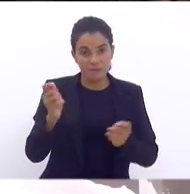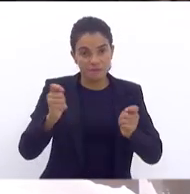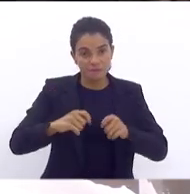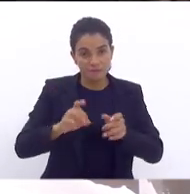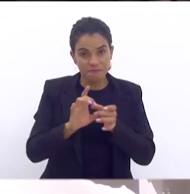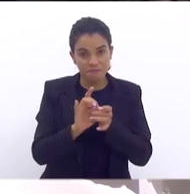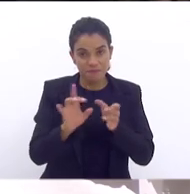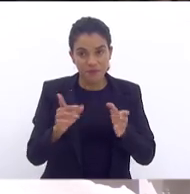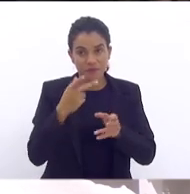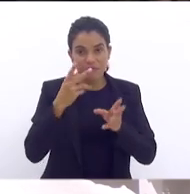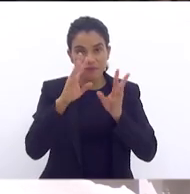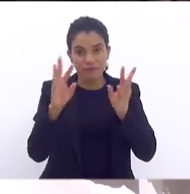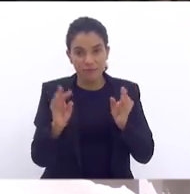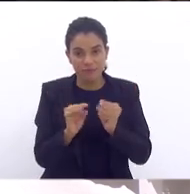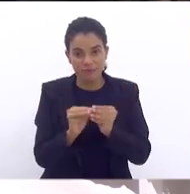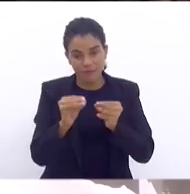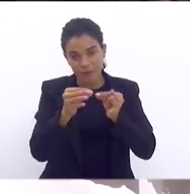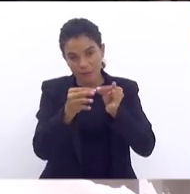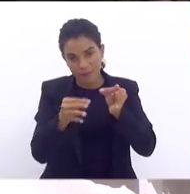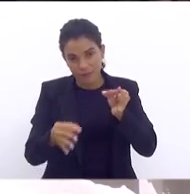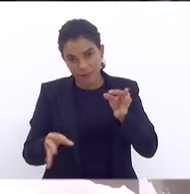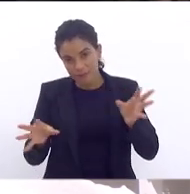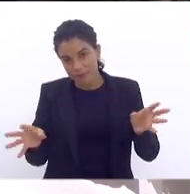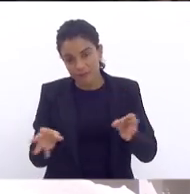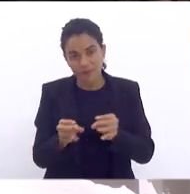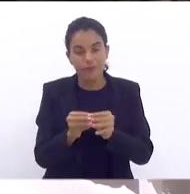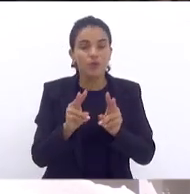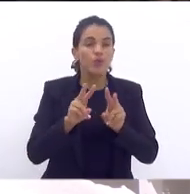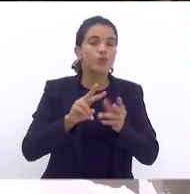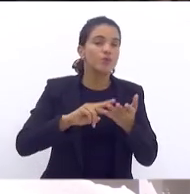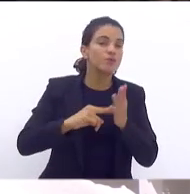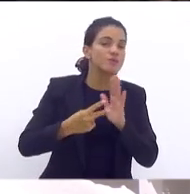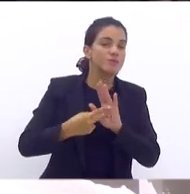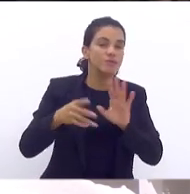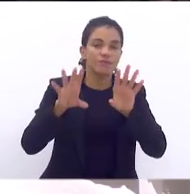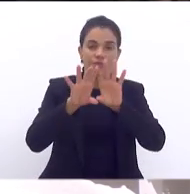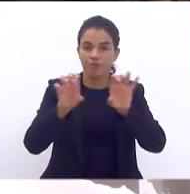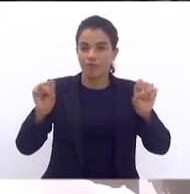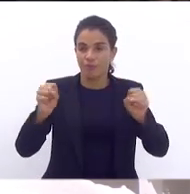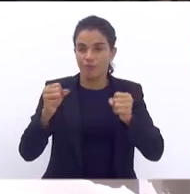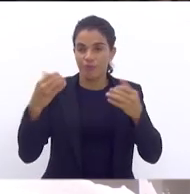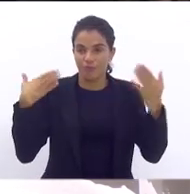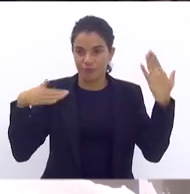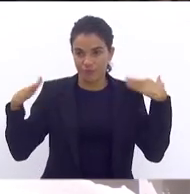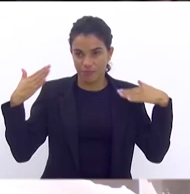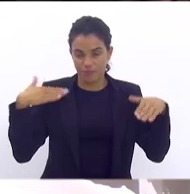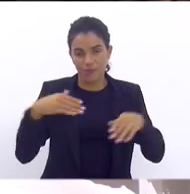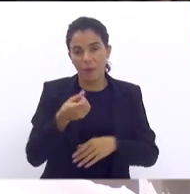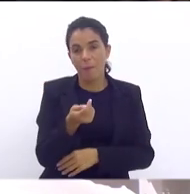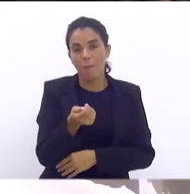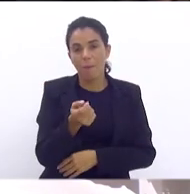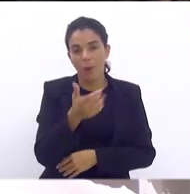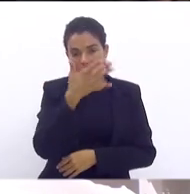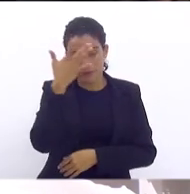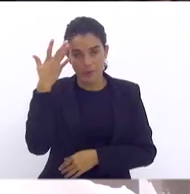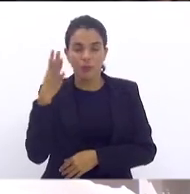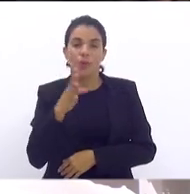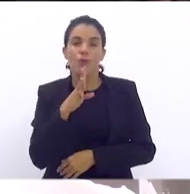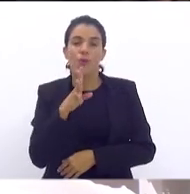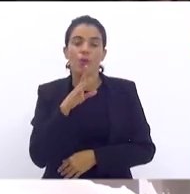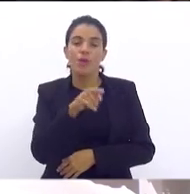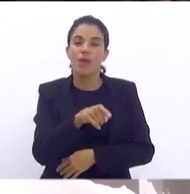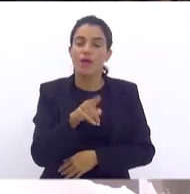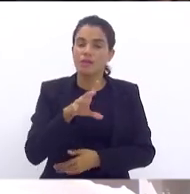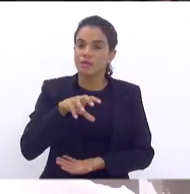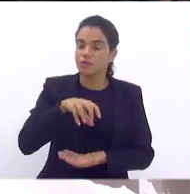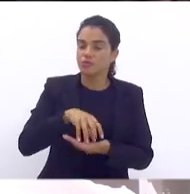falar um pouco, um breve panorama sobre o que é o Tribunal Marítimo, né? Que pouca gente conhece esse órgão federal,